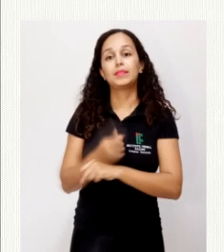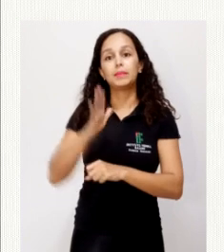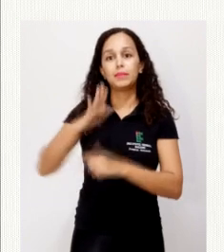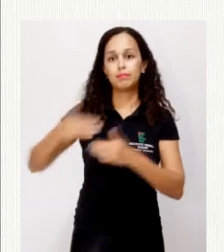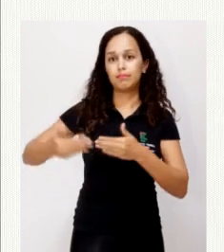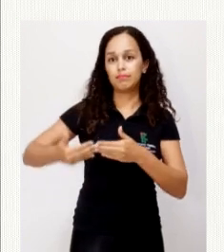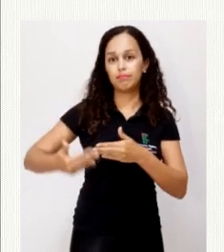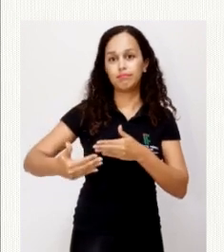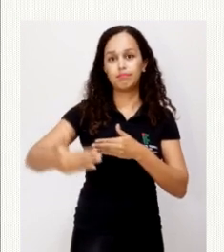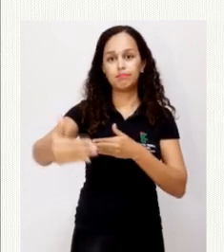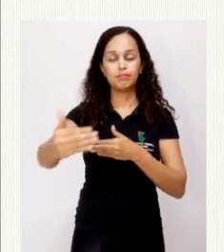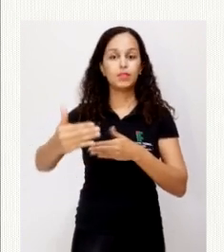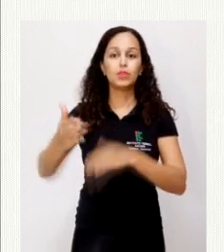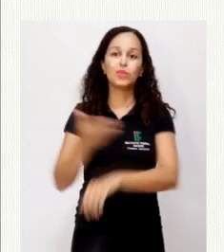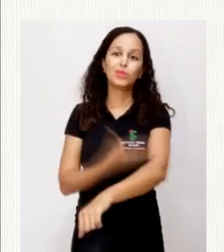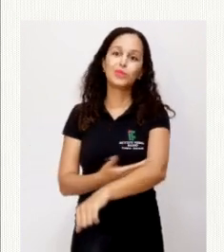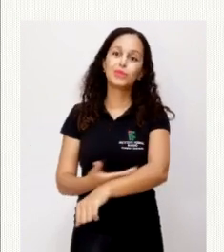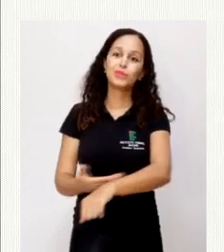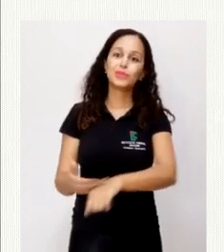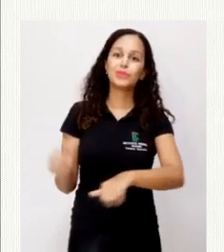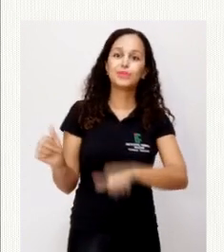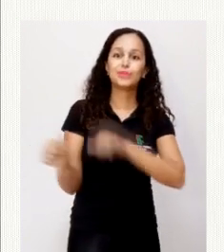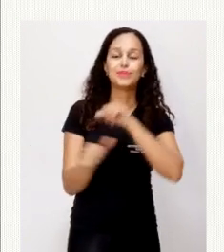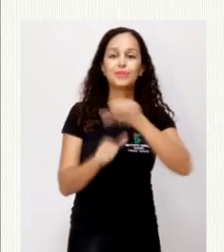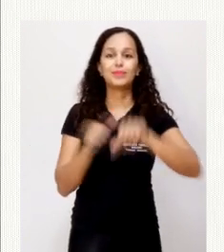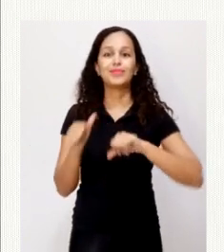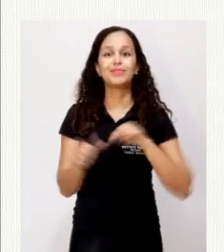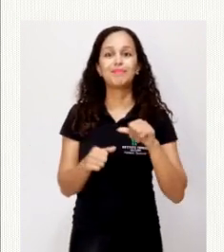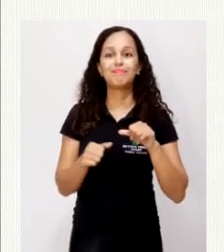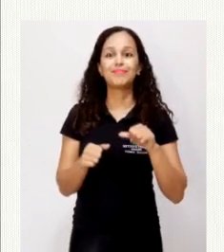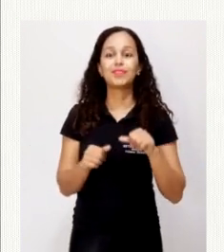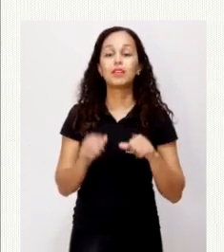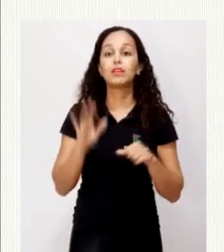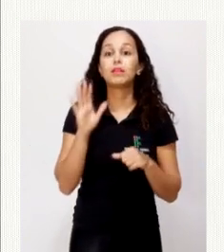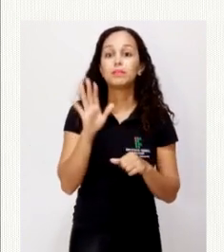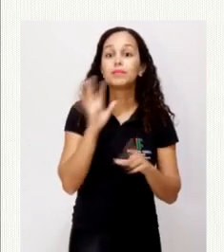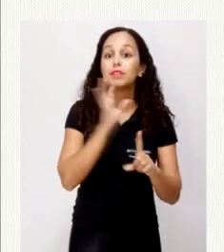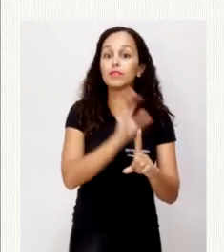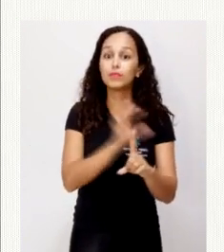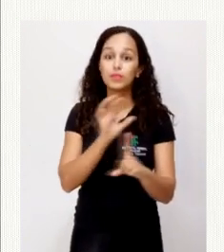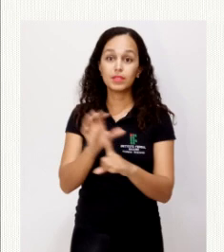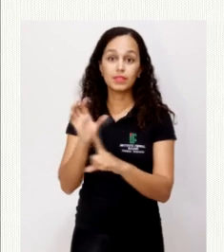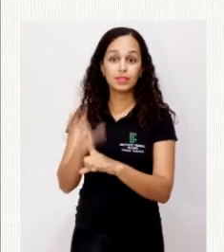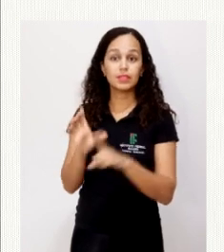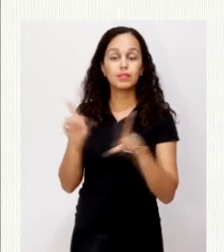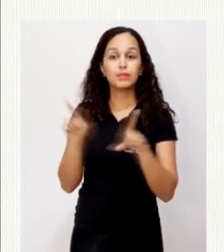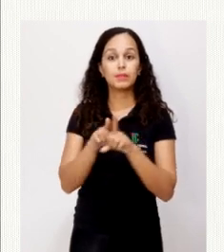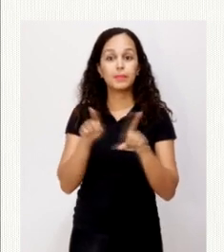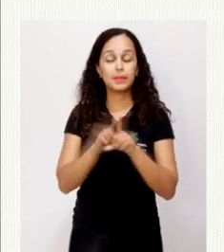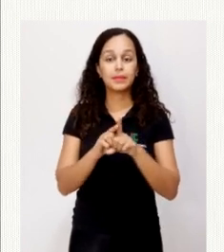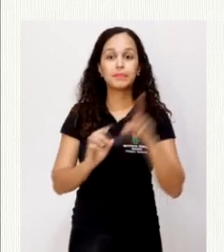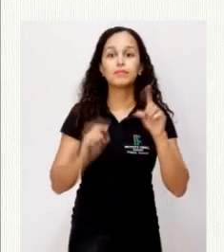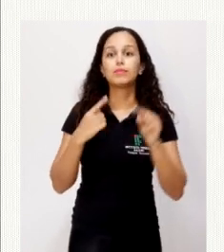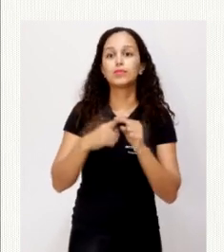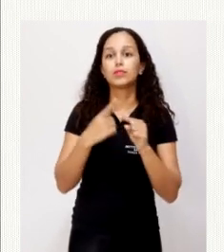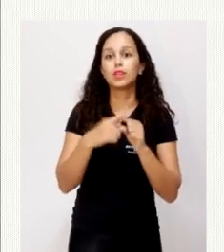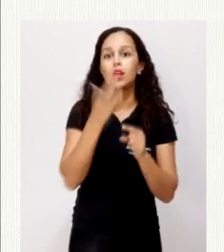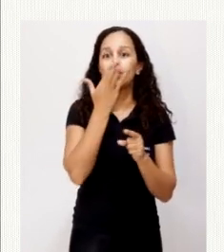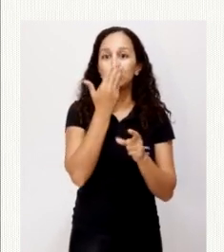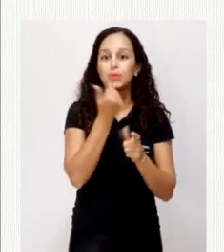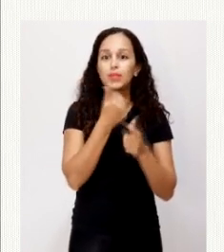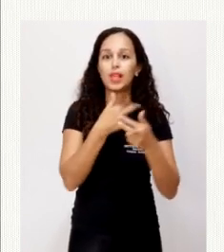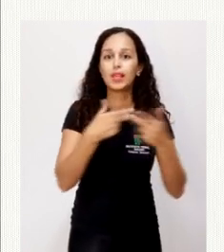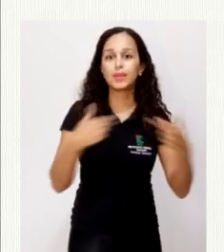Porém, ao longo dos anos, esse hábito foi se perdendo. Isso foi influenciado também pela industrialização